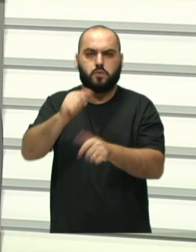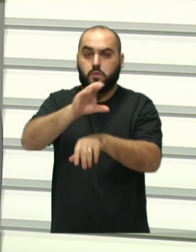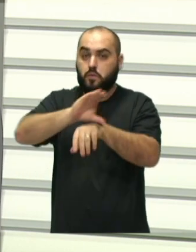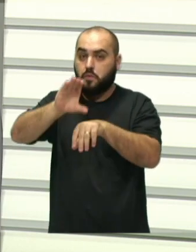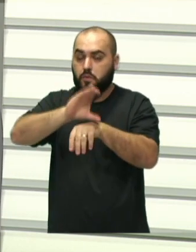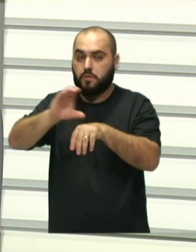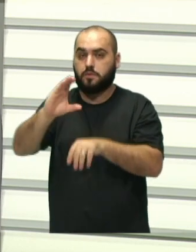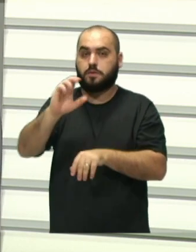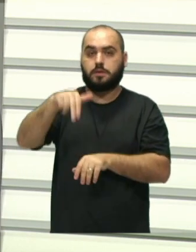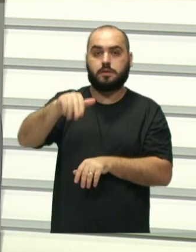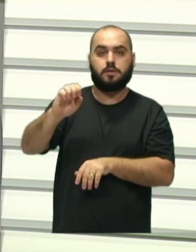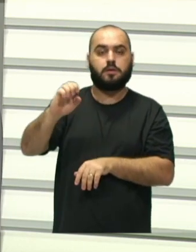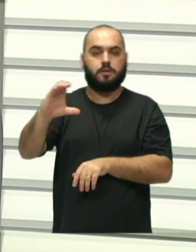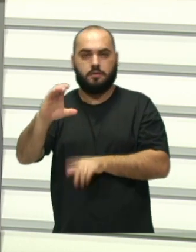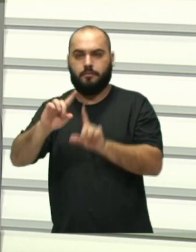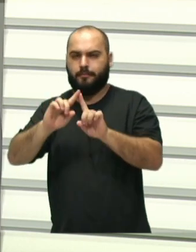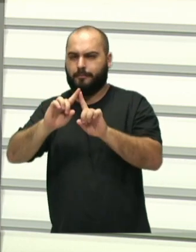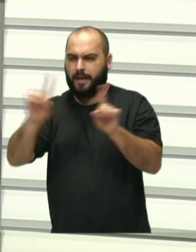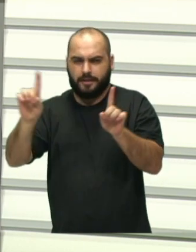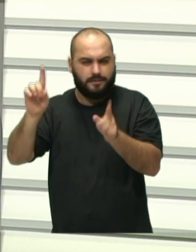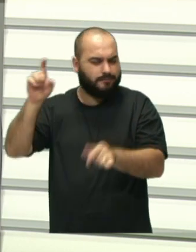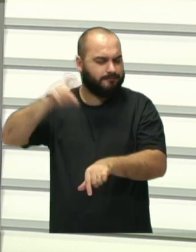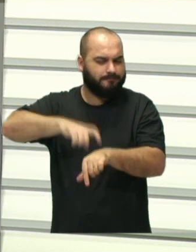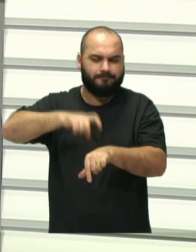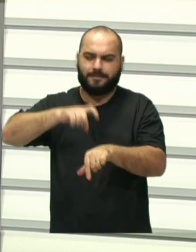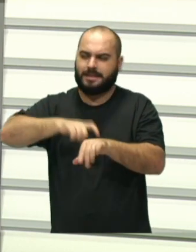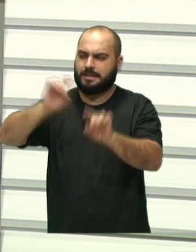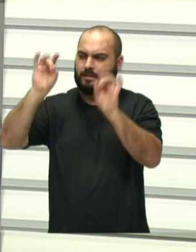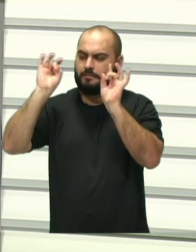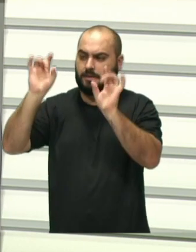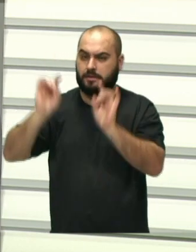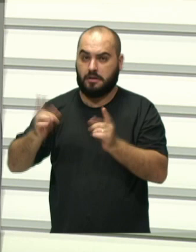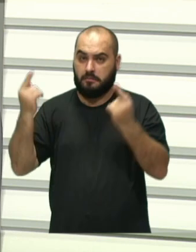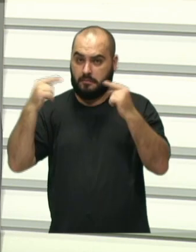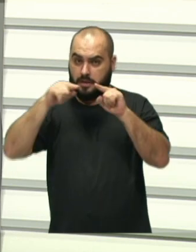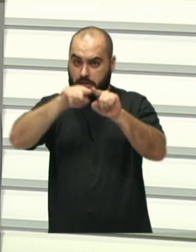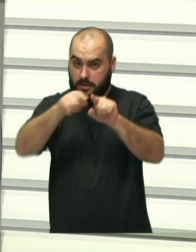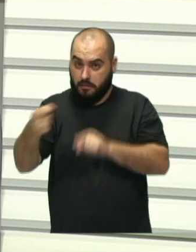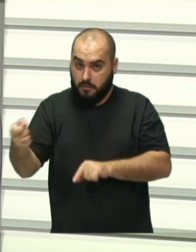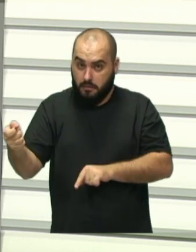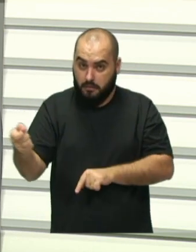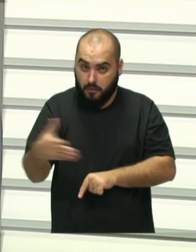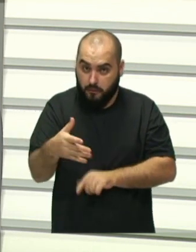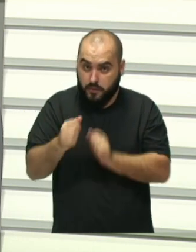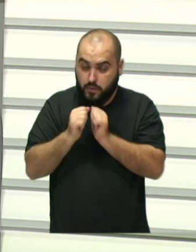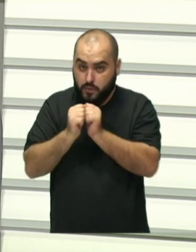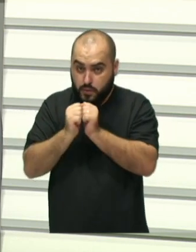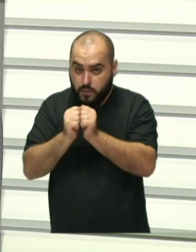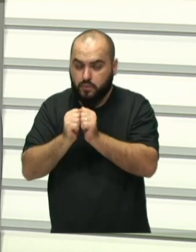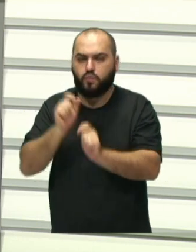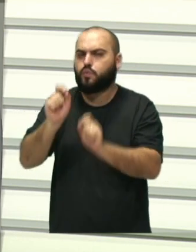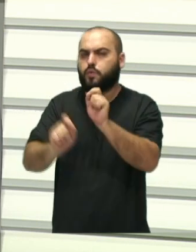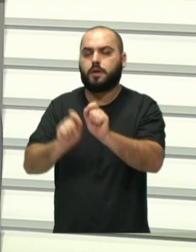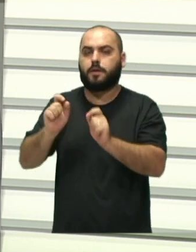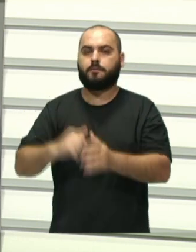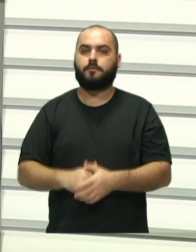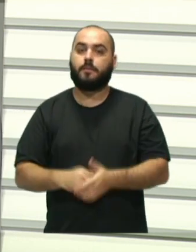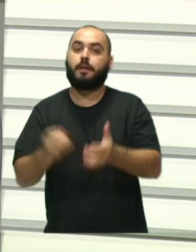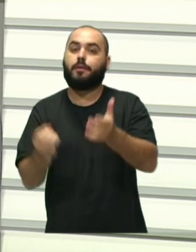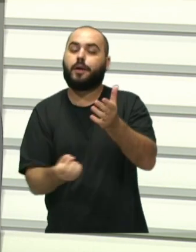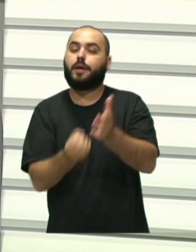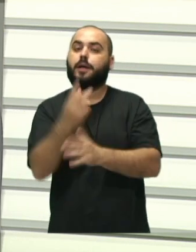semec mas o diferencial nesse nesse novo convênio que nós estamos realizando com o Senac é criar uma